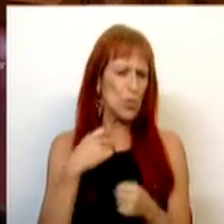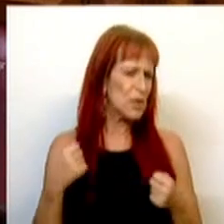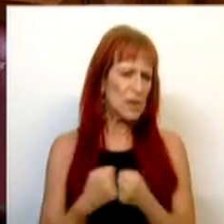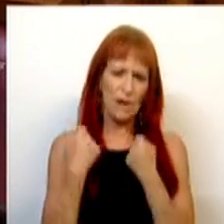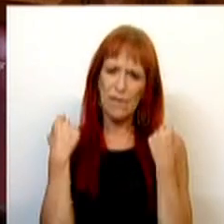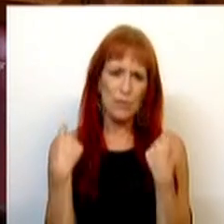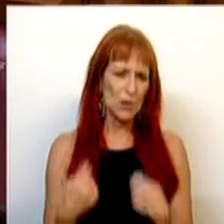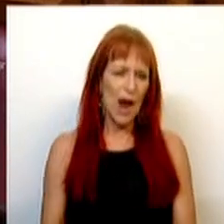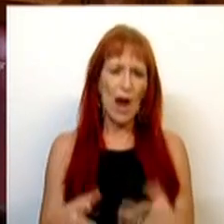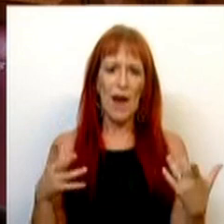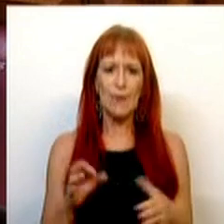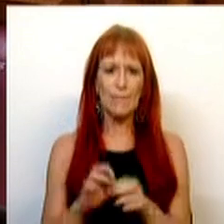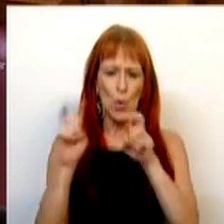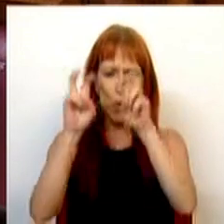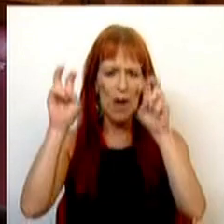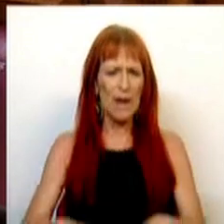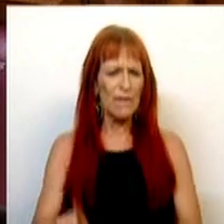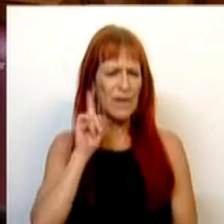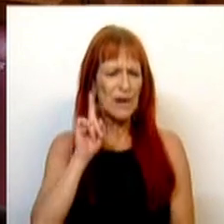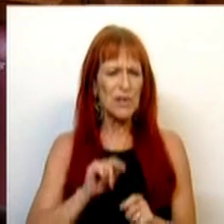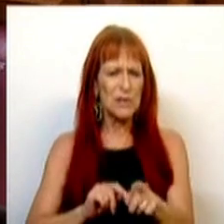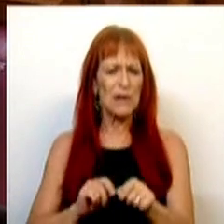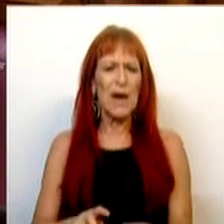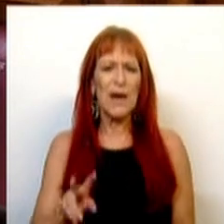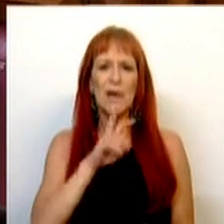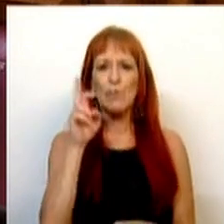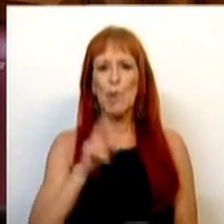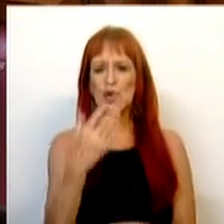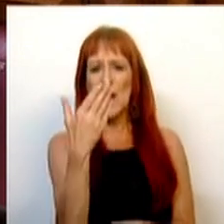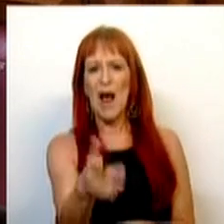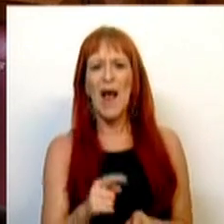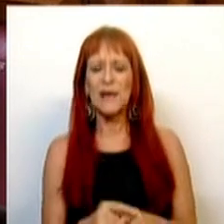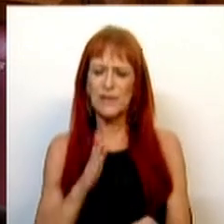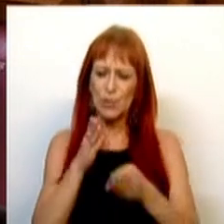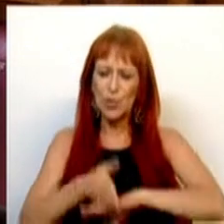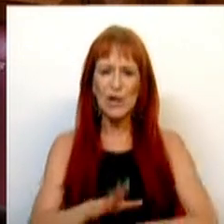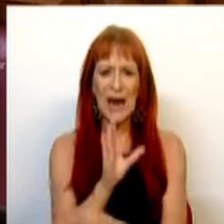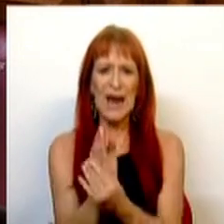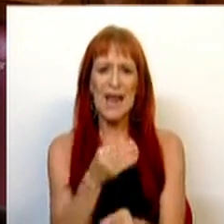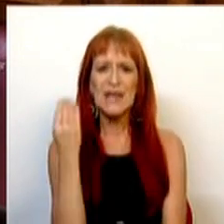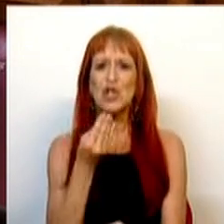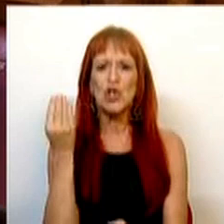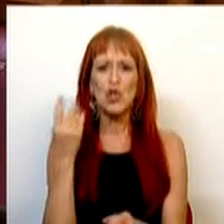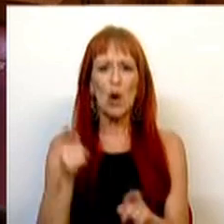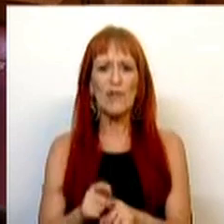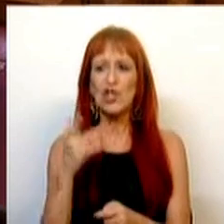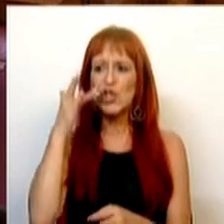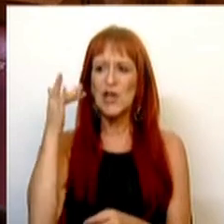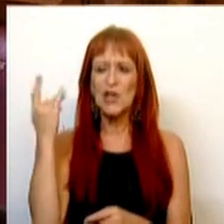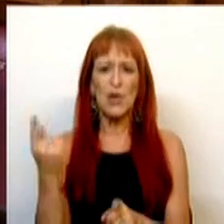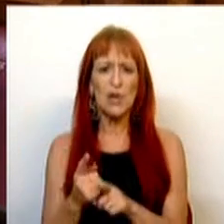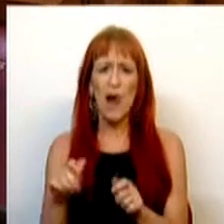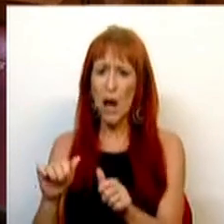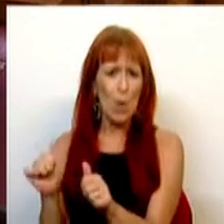desafios, nomeadamente na qualificação das respostas existentes e na intervenção de crianças e jovens estrangeiros